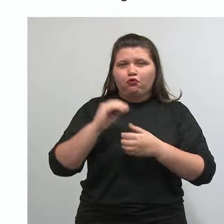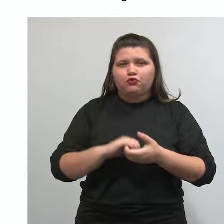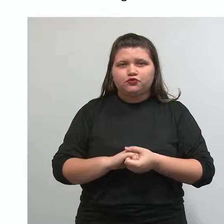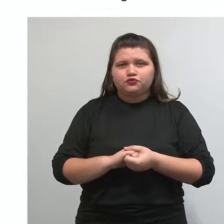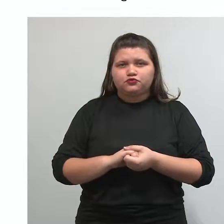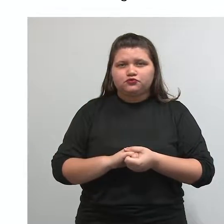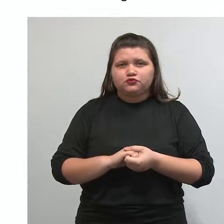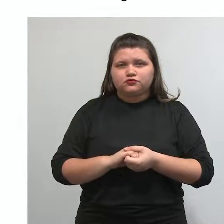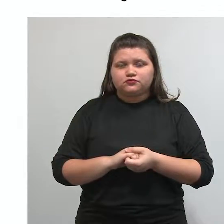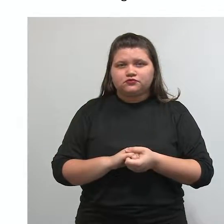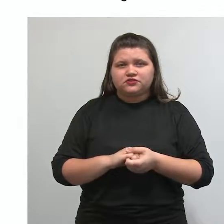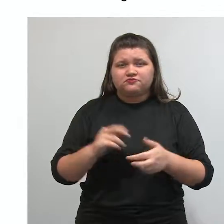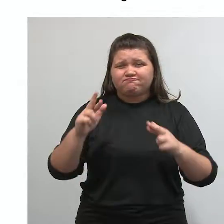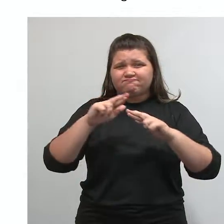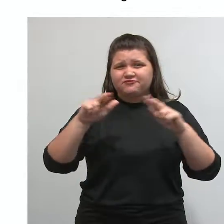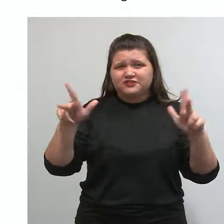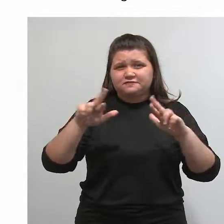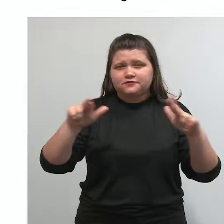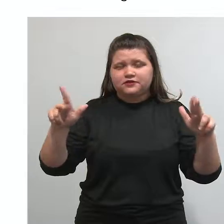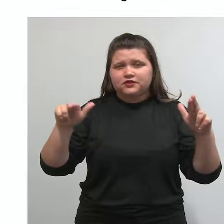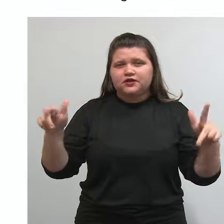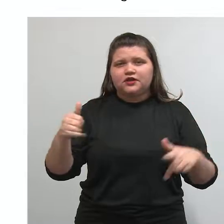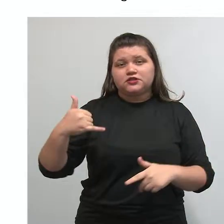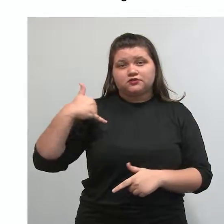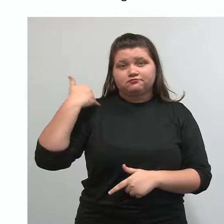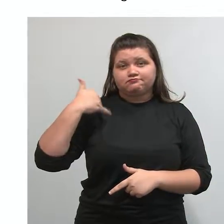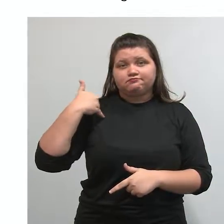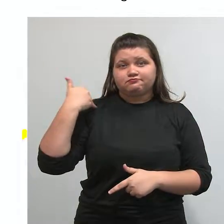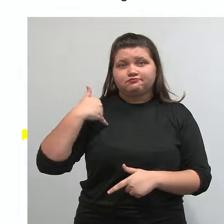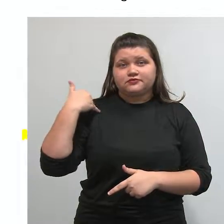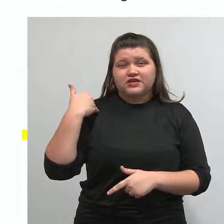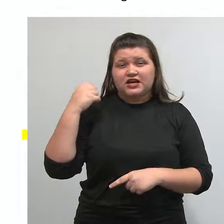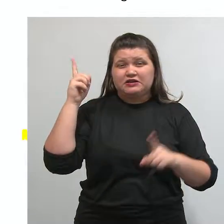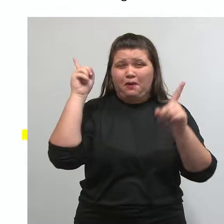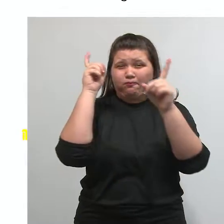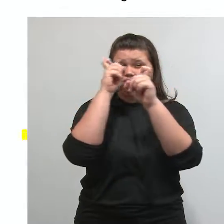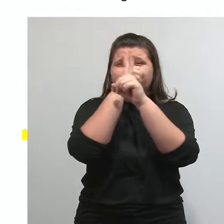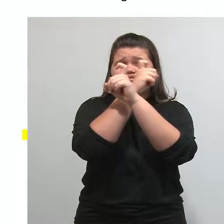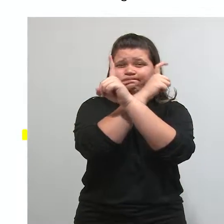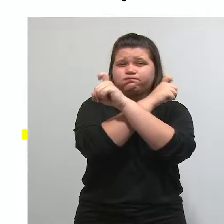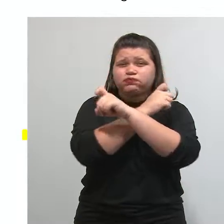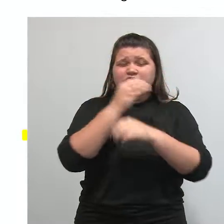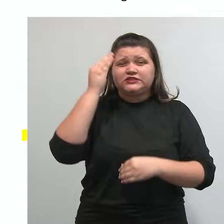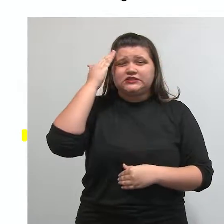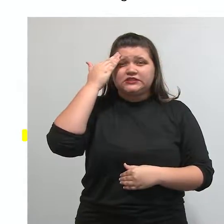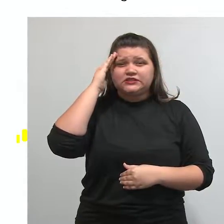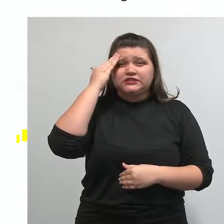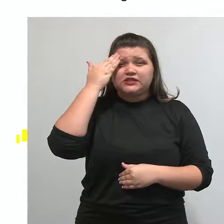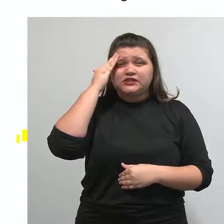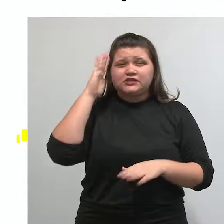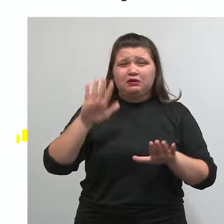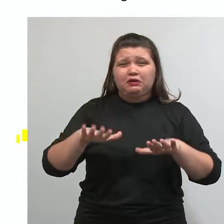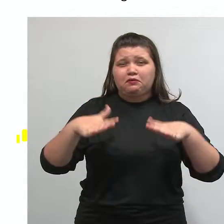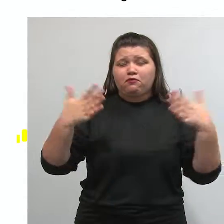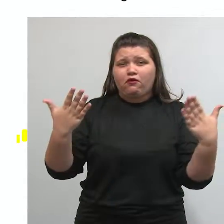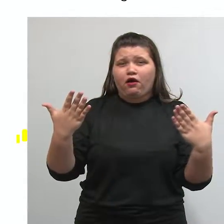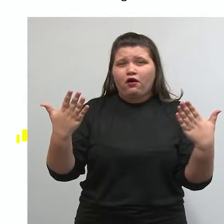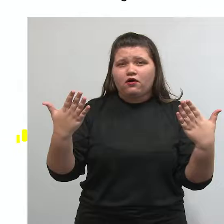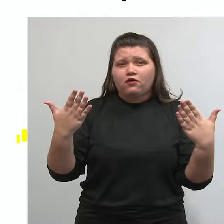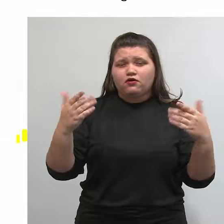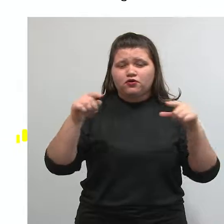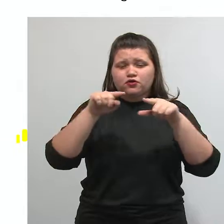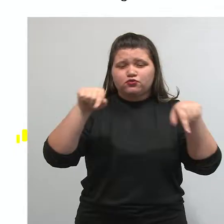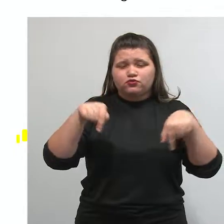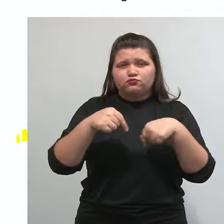cada turno. Então isso conta muito, você entender quem que vai estar presente em cada horário de funcionamento do